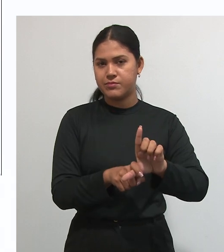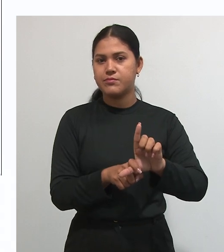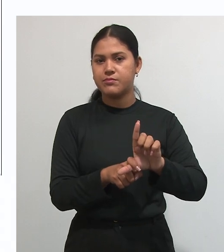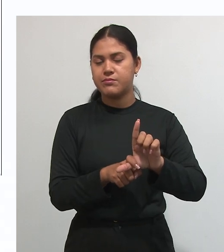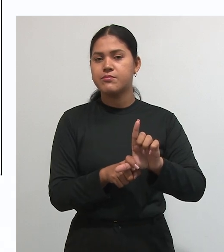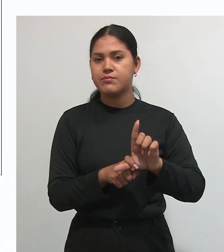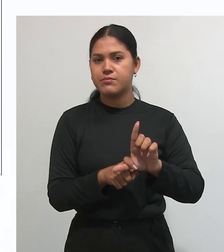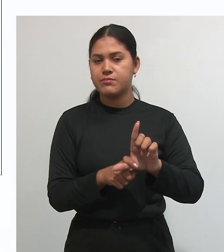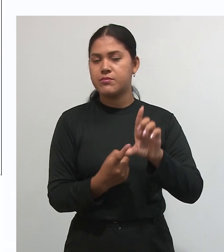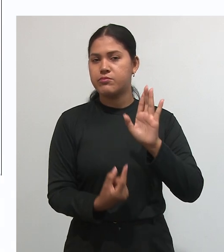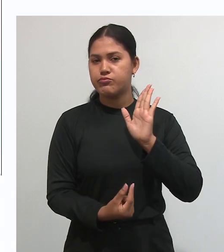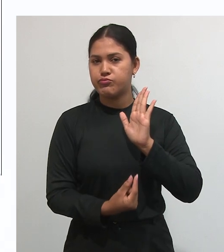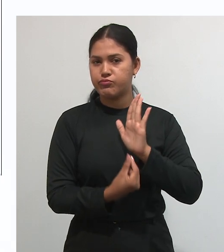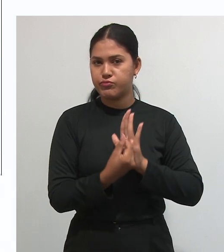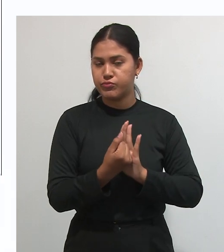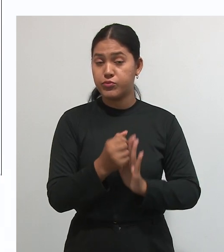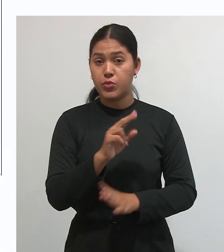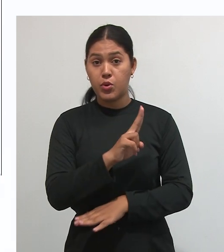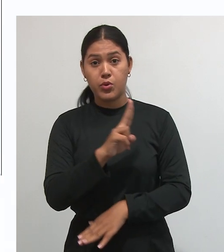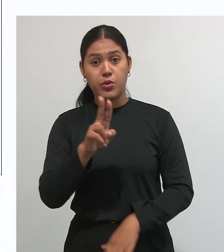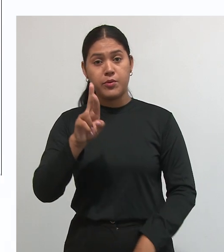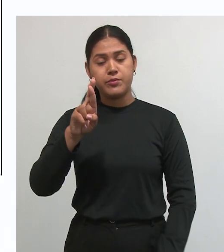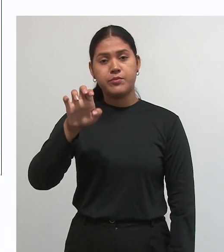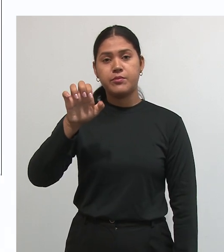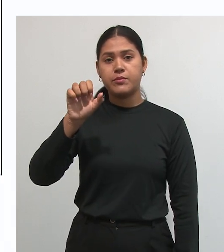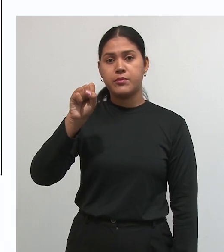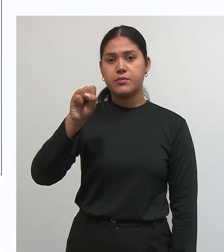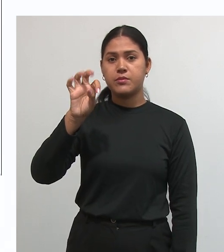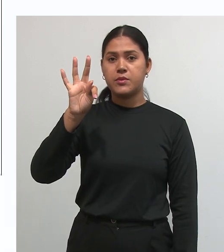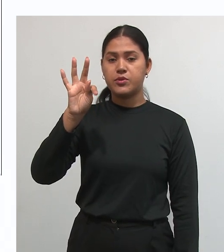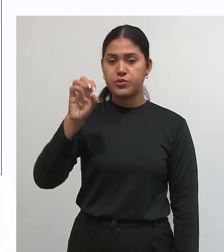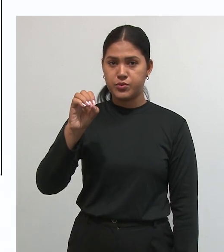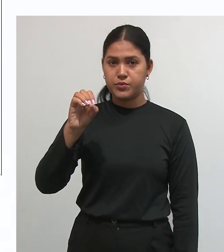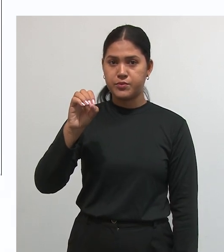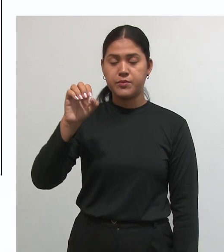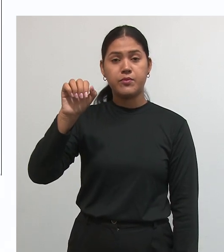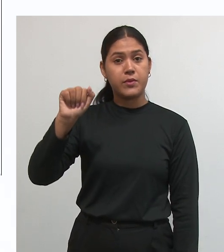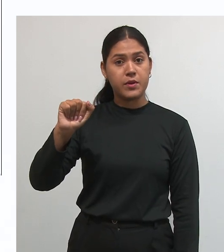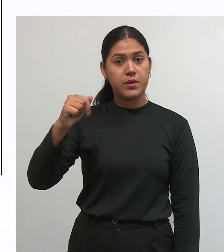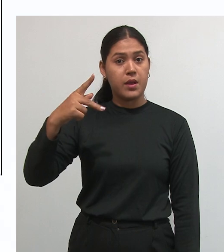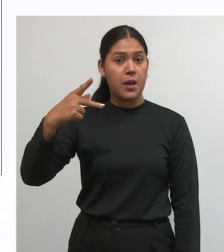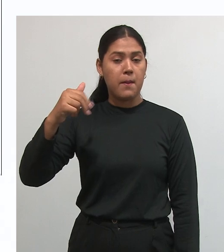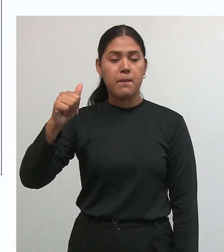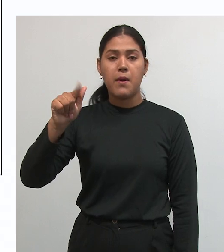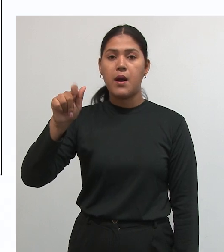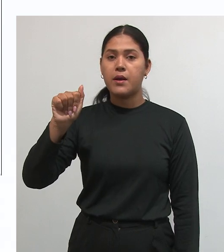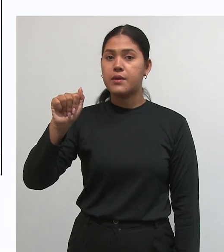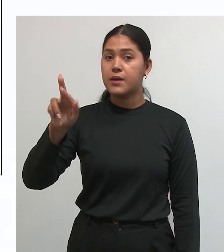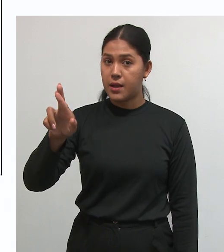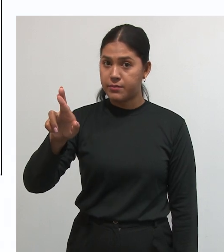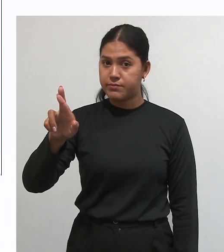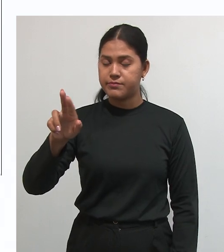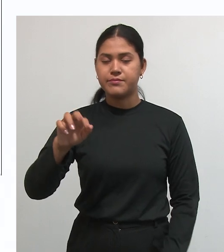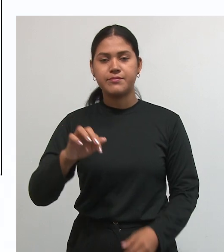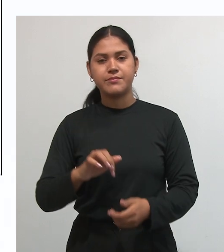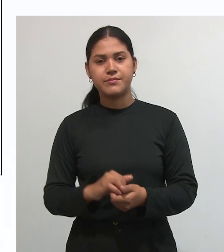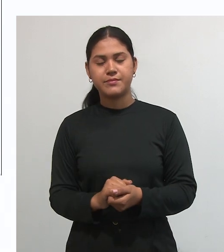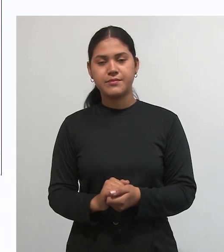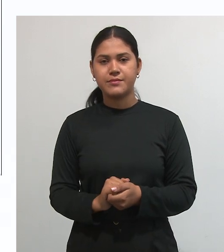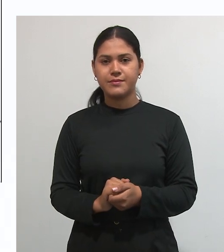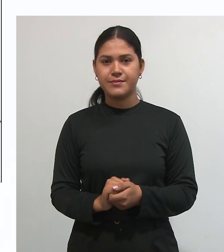nossos lindos restos a pagar, tanto aqui os não processados, quanto os processados.